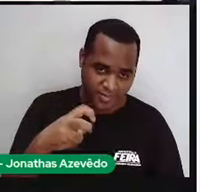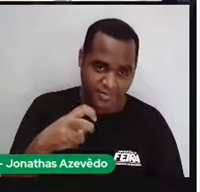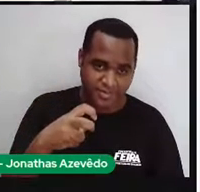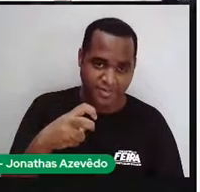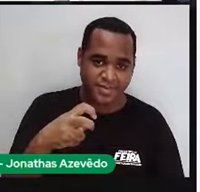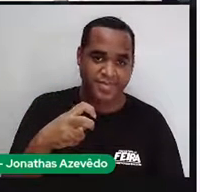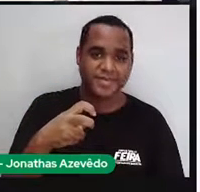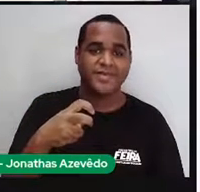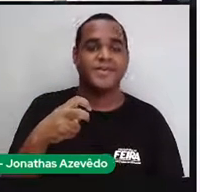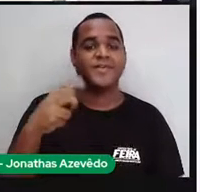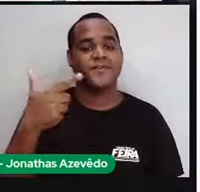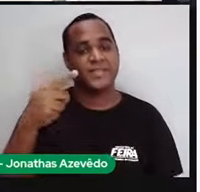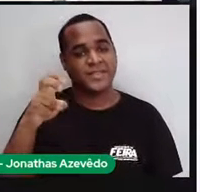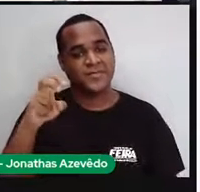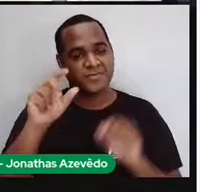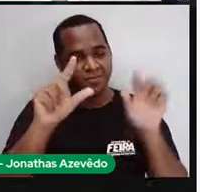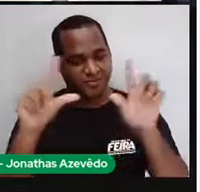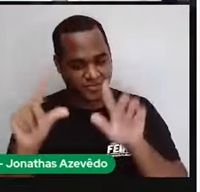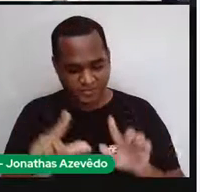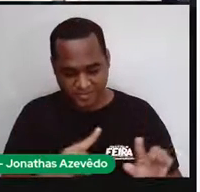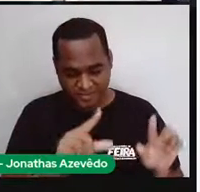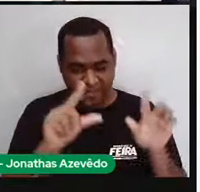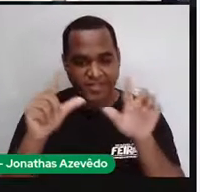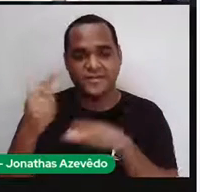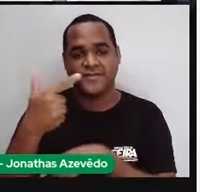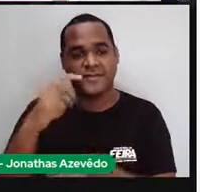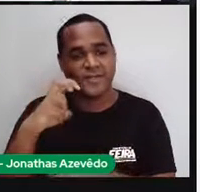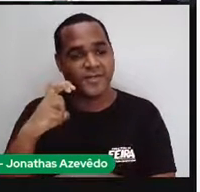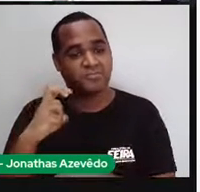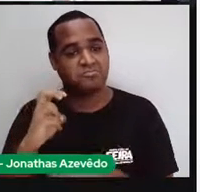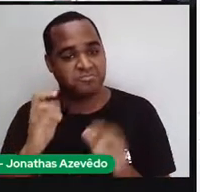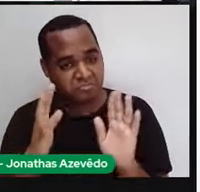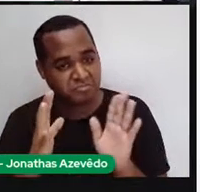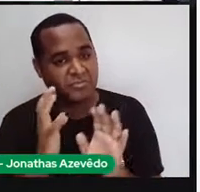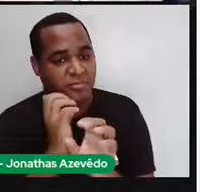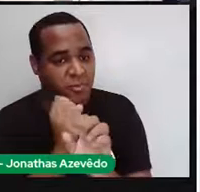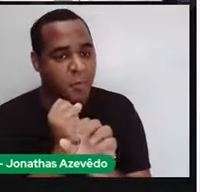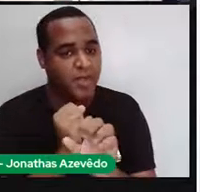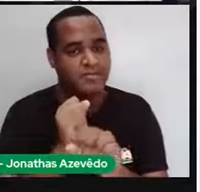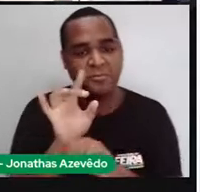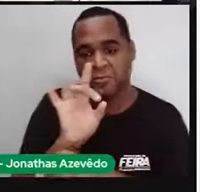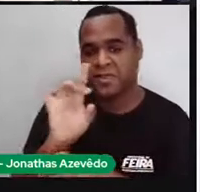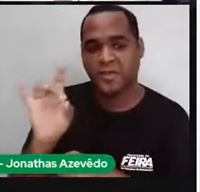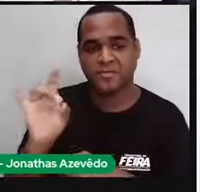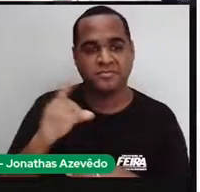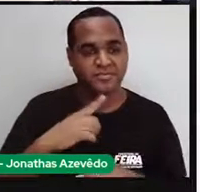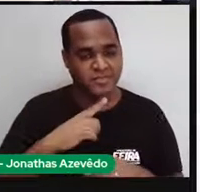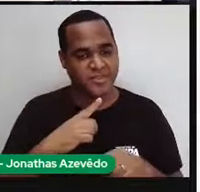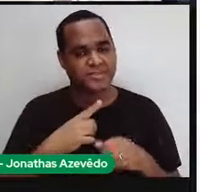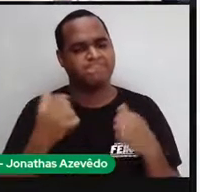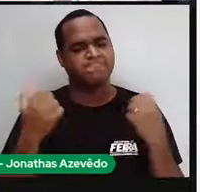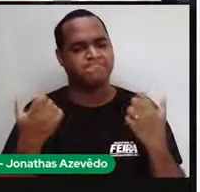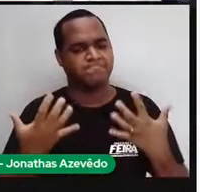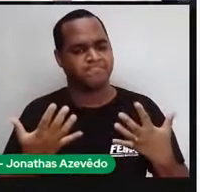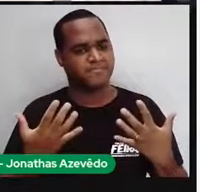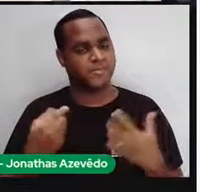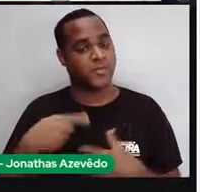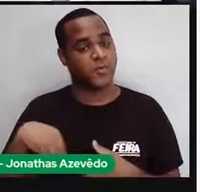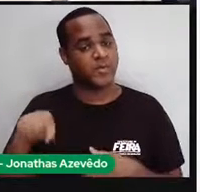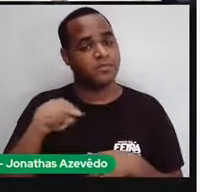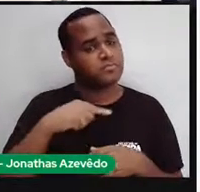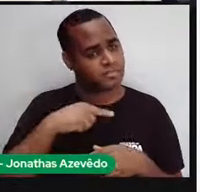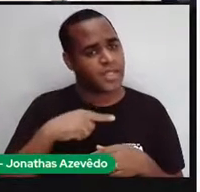25 plaquinhas de grama Contando um só que tinha uma forma da gente